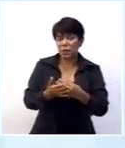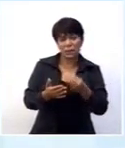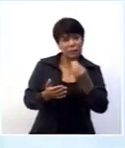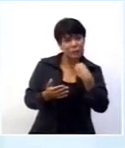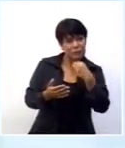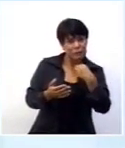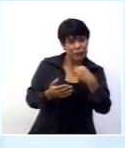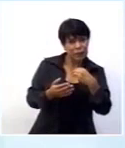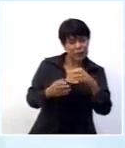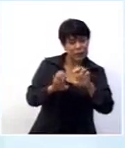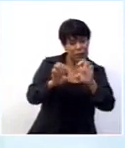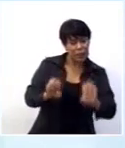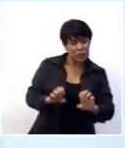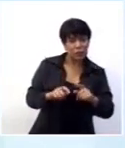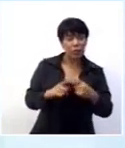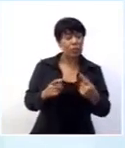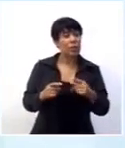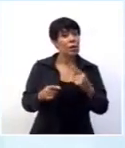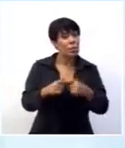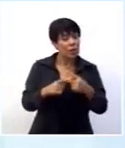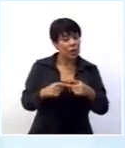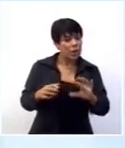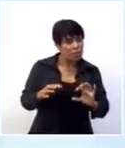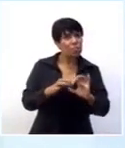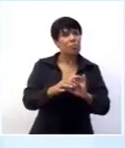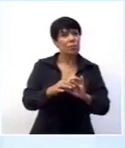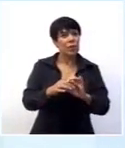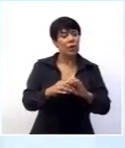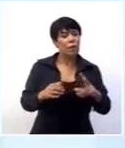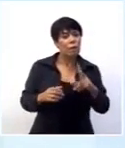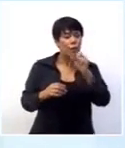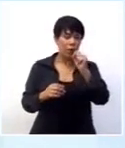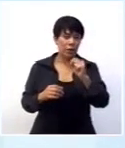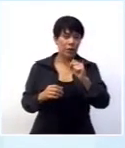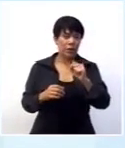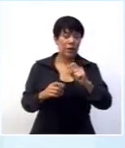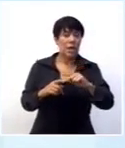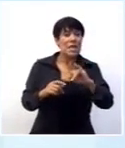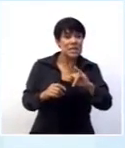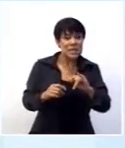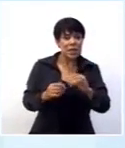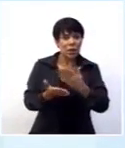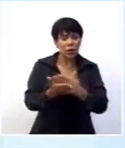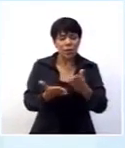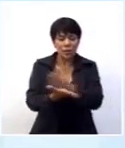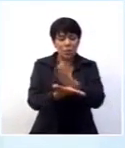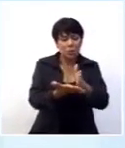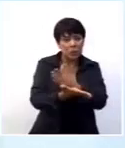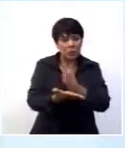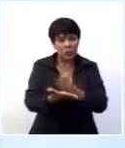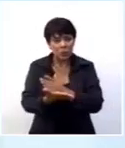união desse Estado ela é fundamental para que ele seja forte. Quando os grupos que fazem parte dele começam a disputar o poder, ele